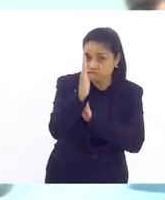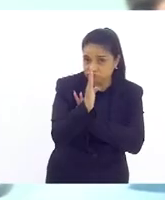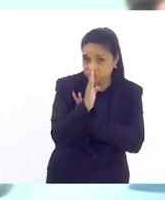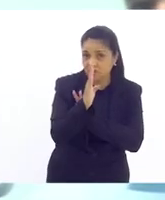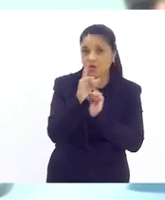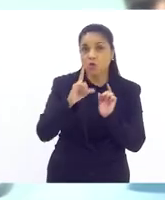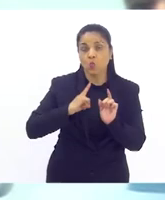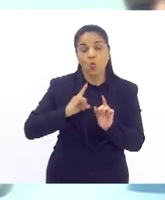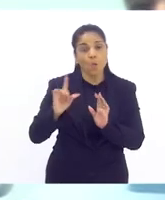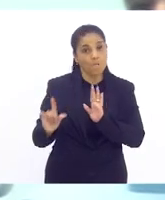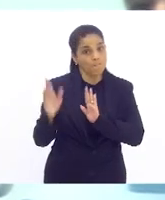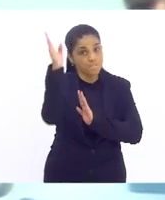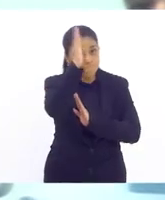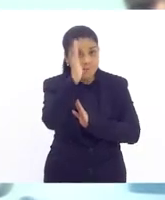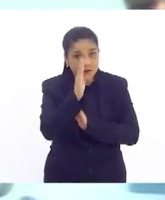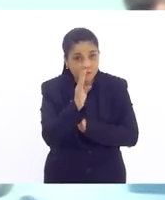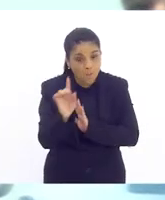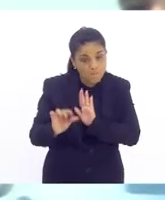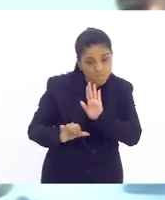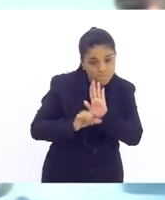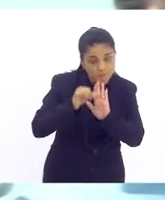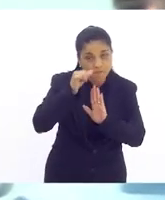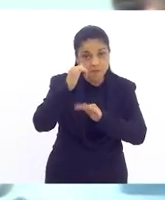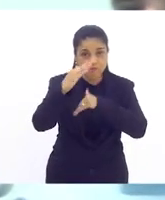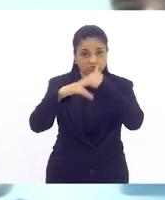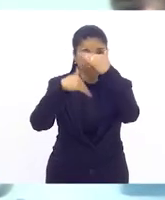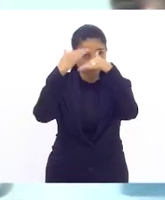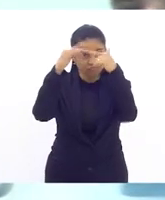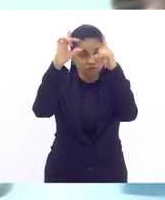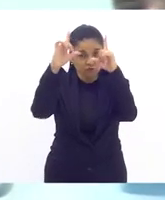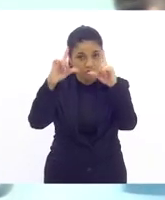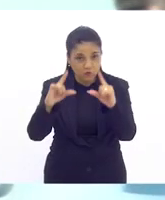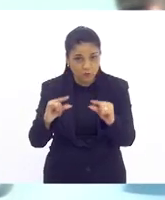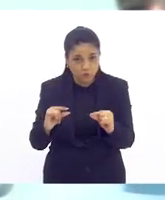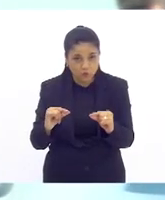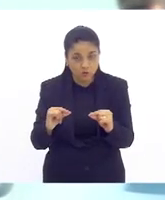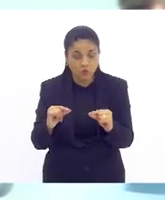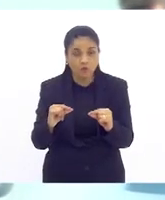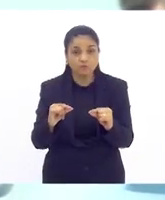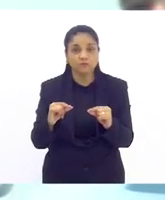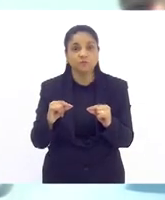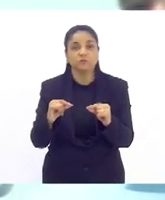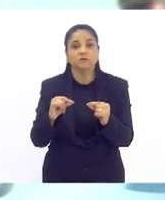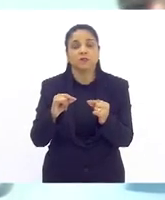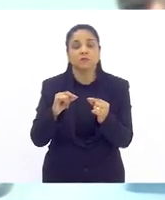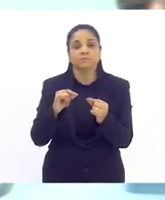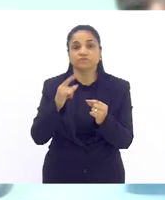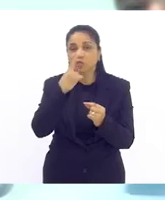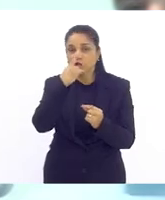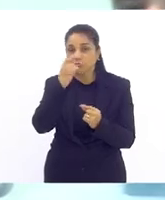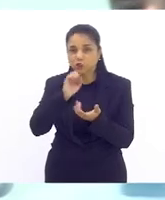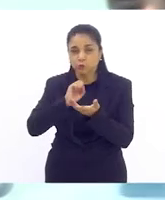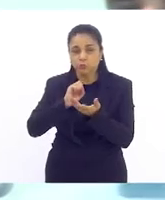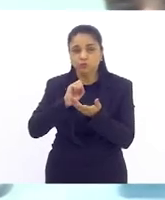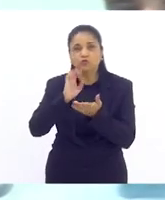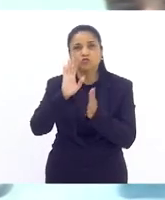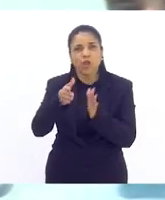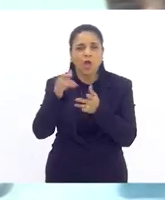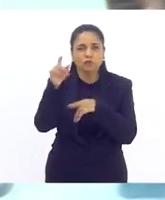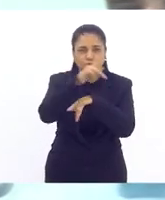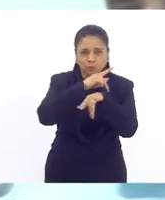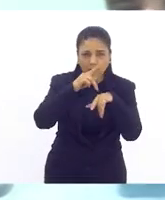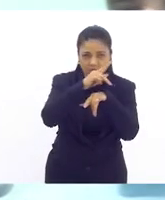o Brasil foi o primeiro país em desenvolvimento até meta de redução das emissões em 2009 os países ricos já tinham